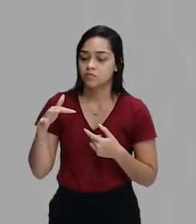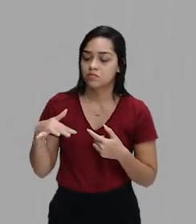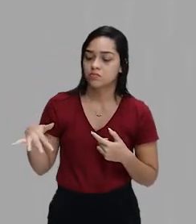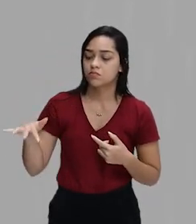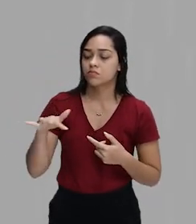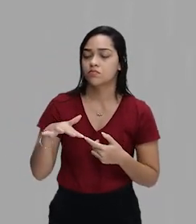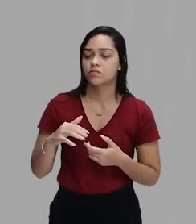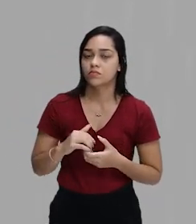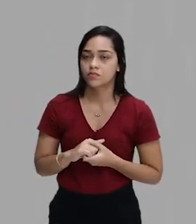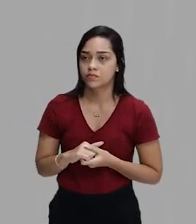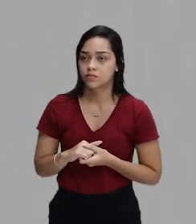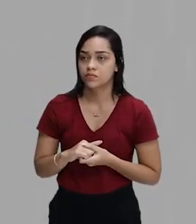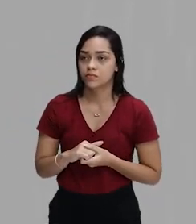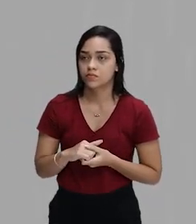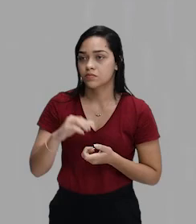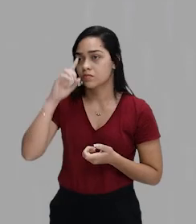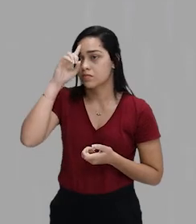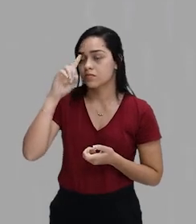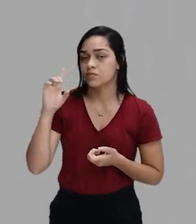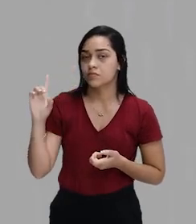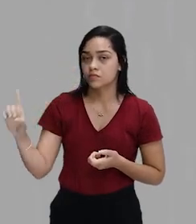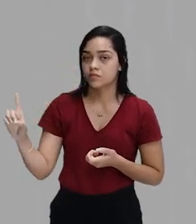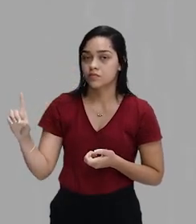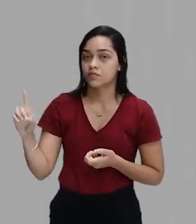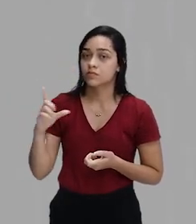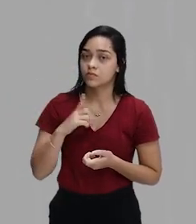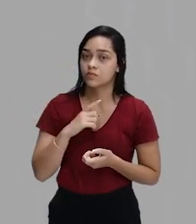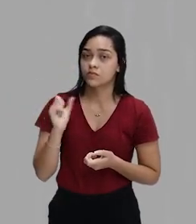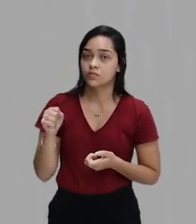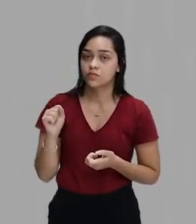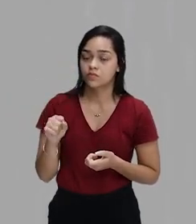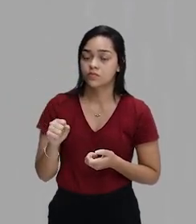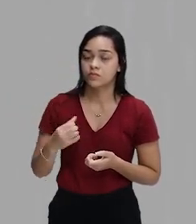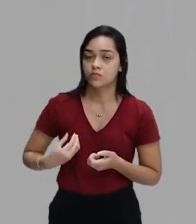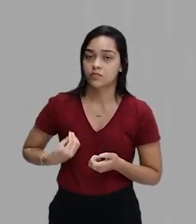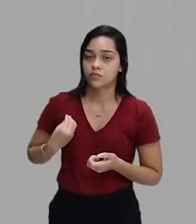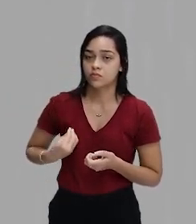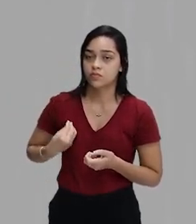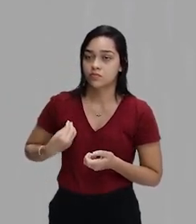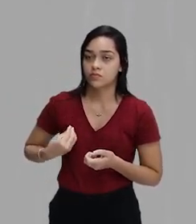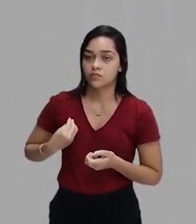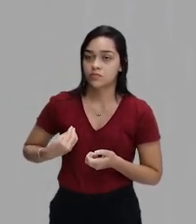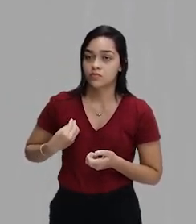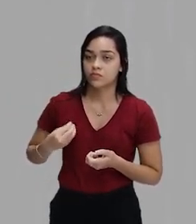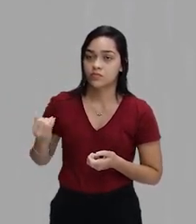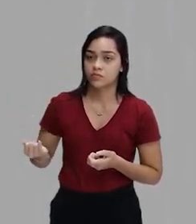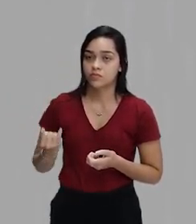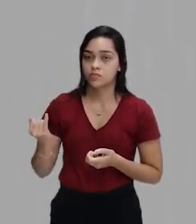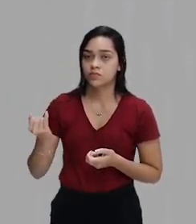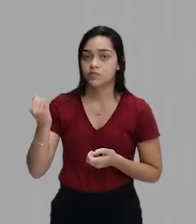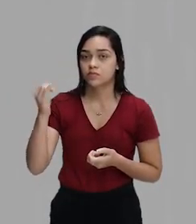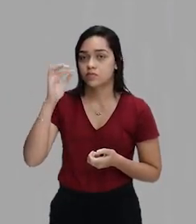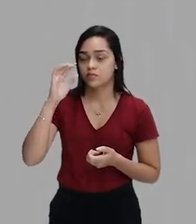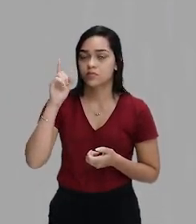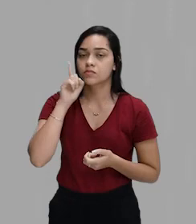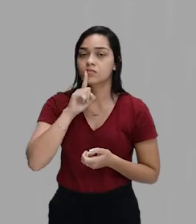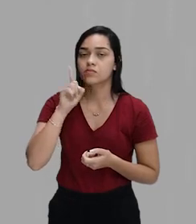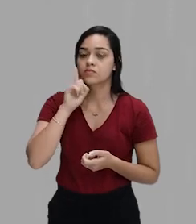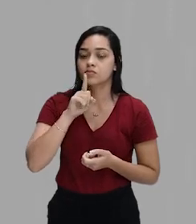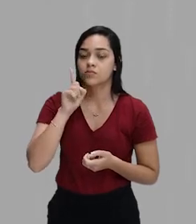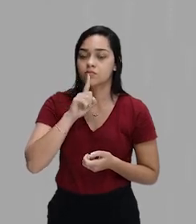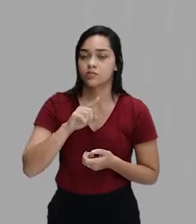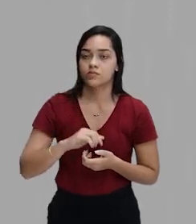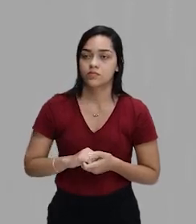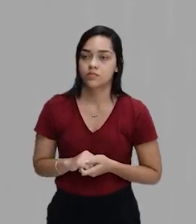território. E o dia D, ele tem a presença importantíssima dos Estados Unidos. Os